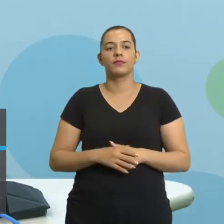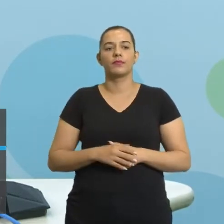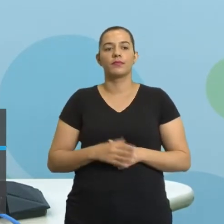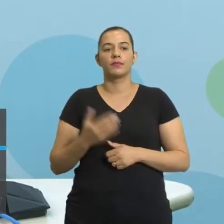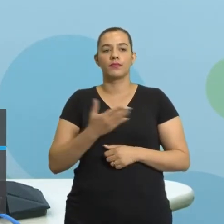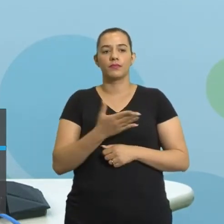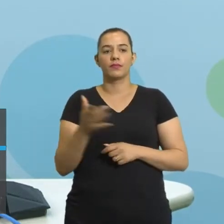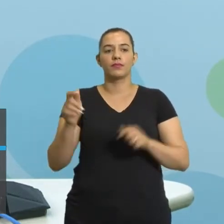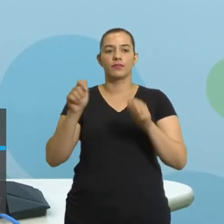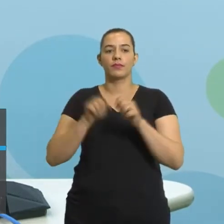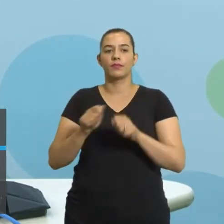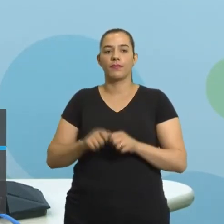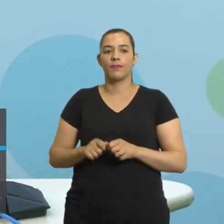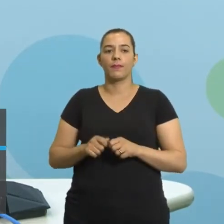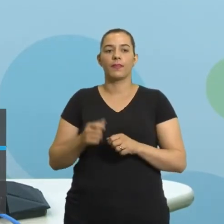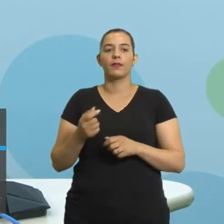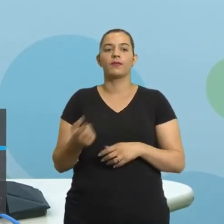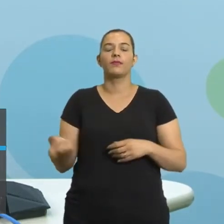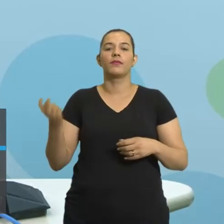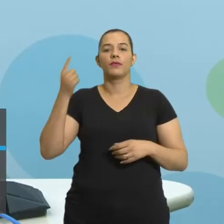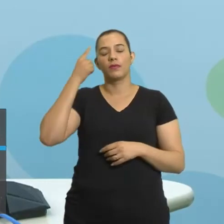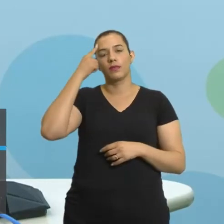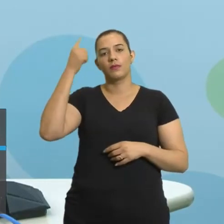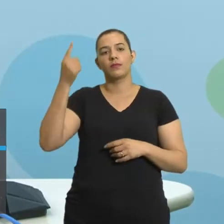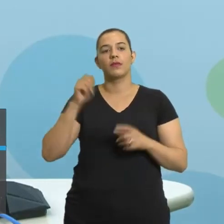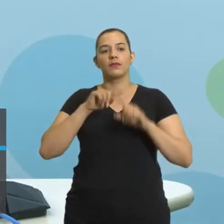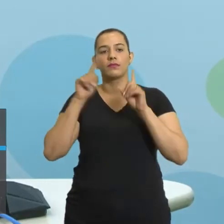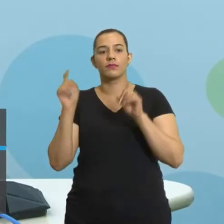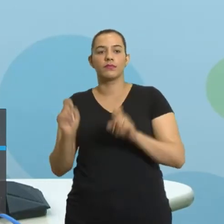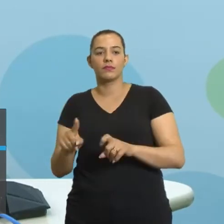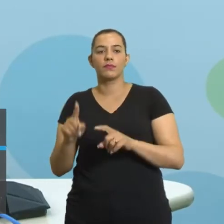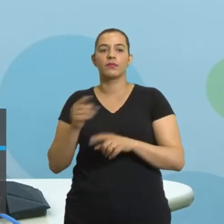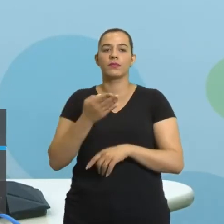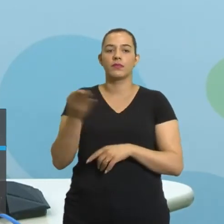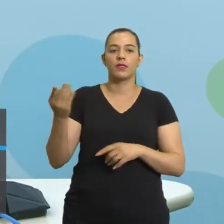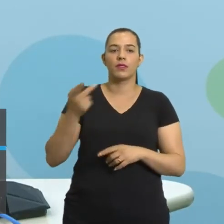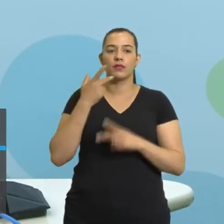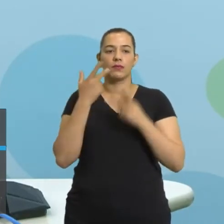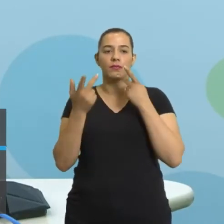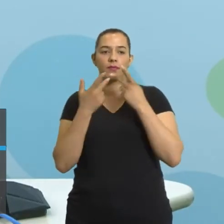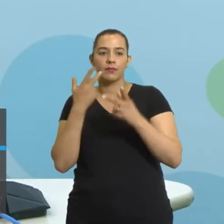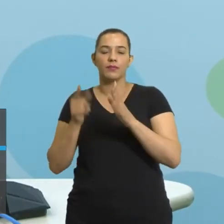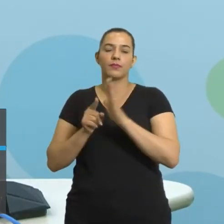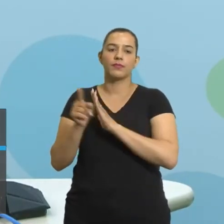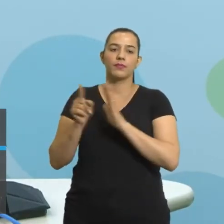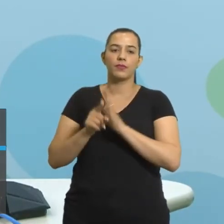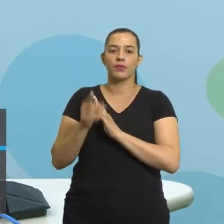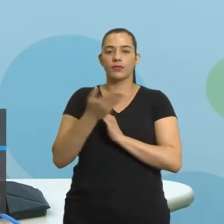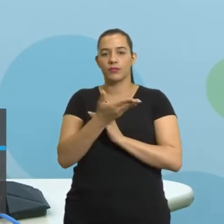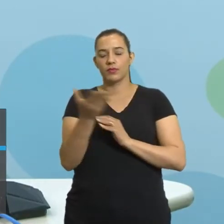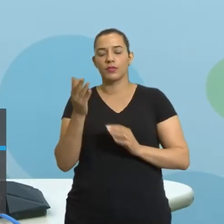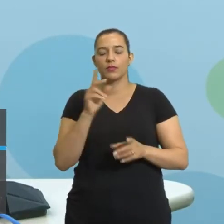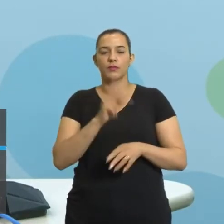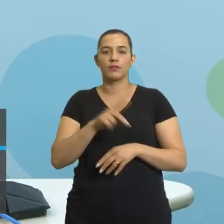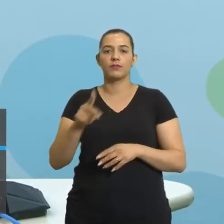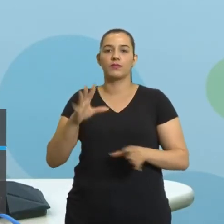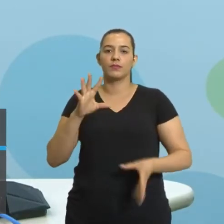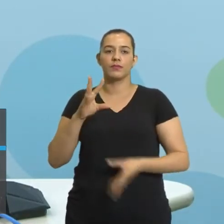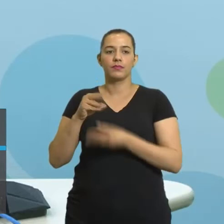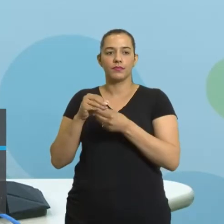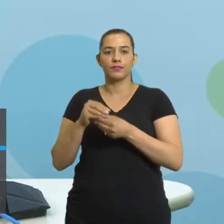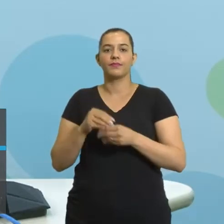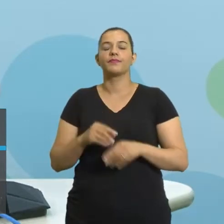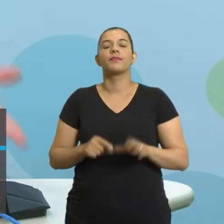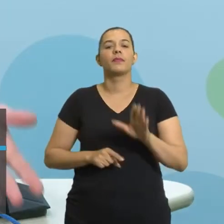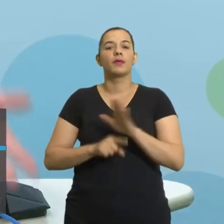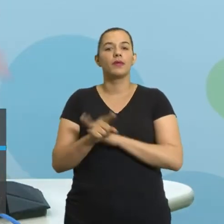vão retomar essas hipóteses que eles mesmos levantaram ou que você complementou, né? Perguntar se